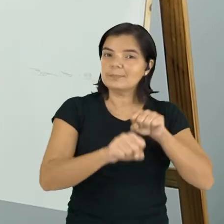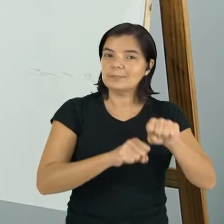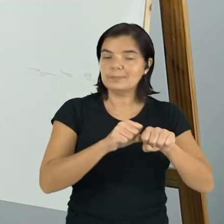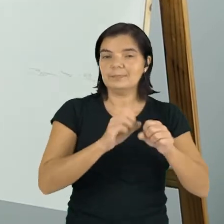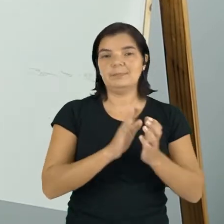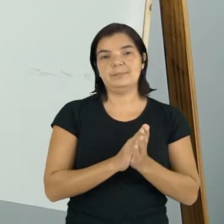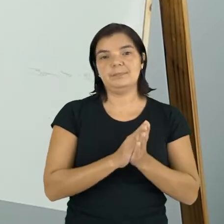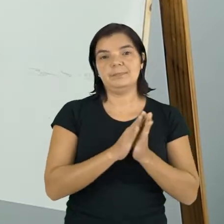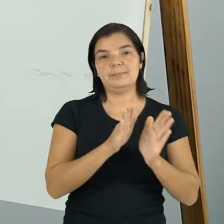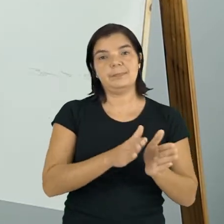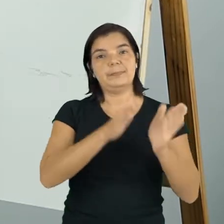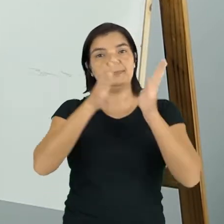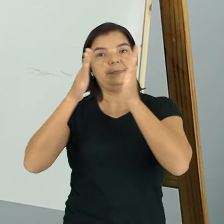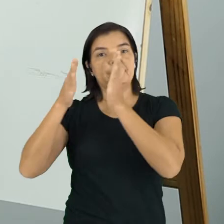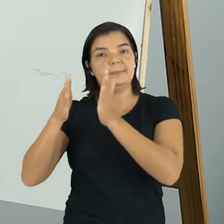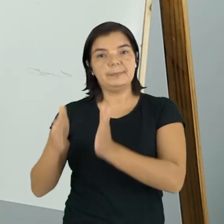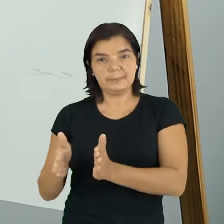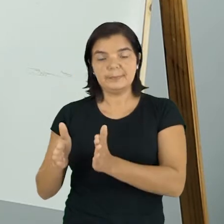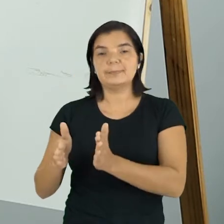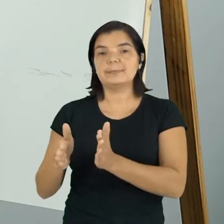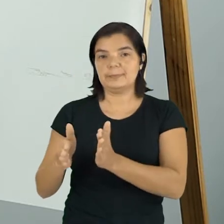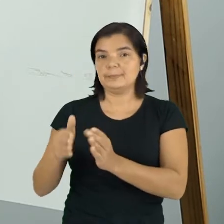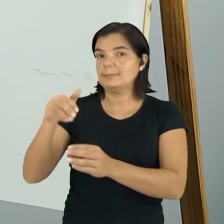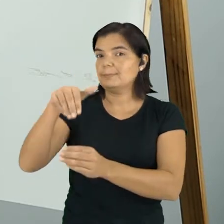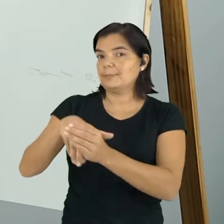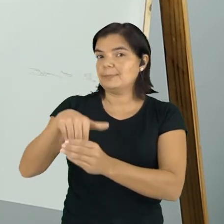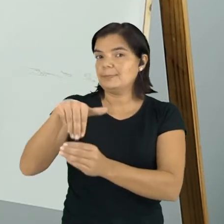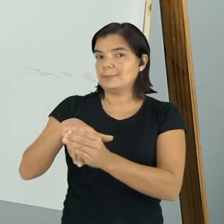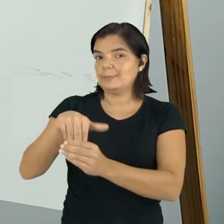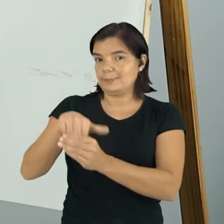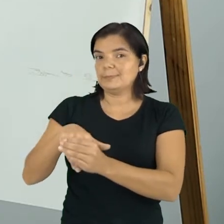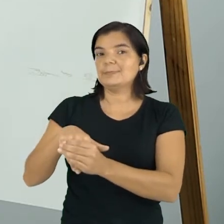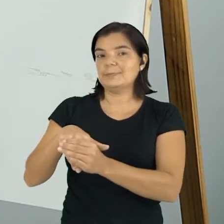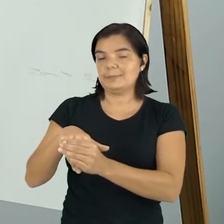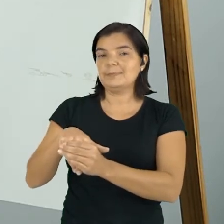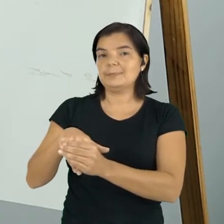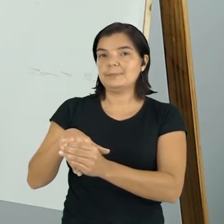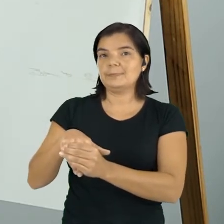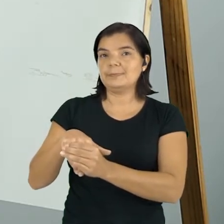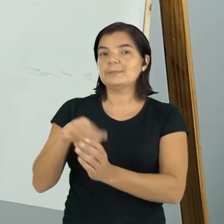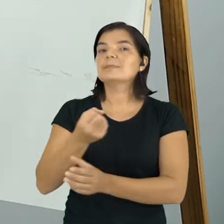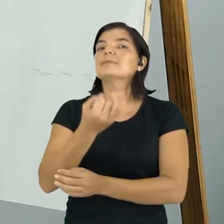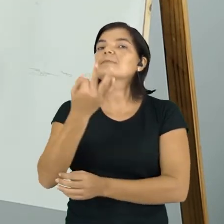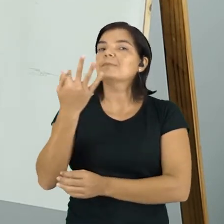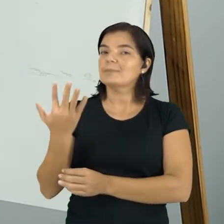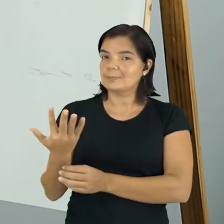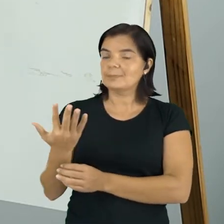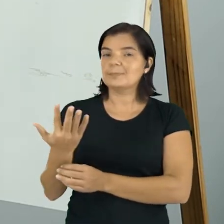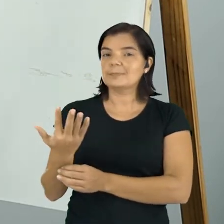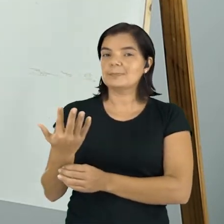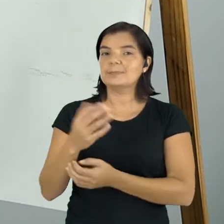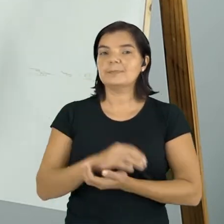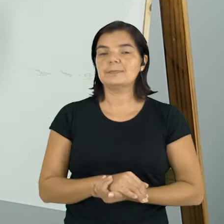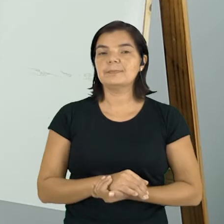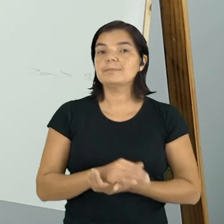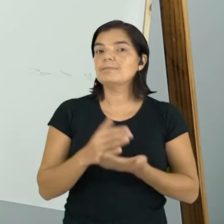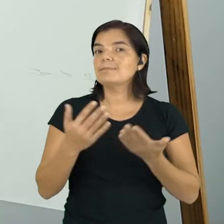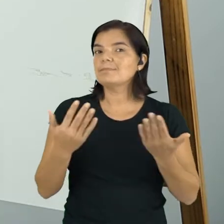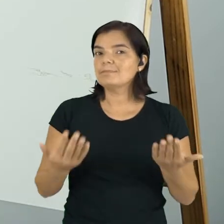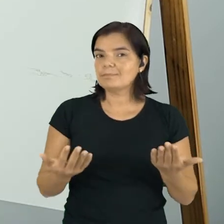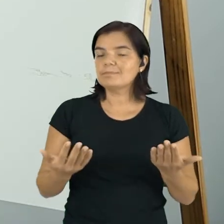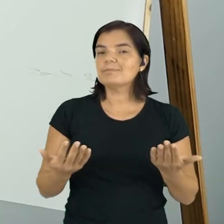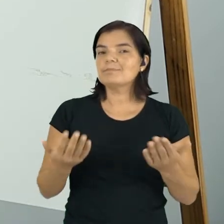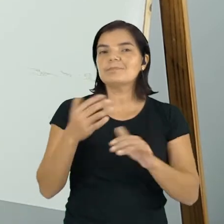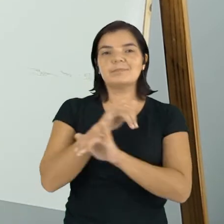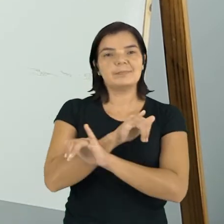bicicleta. Nesse outro, eu vou ter os votos, né? A quantidade de votos. E aí, eu